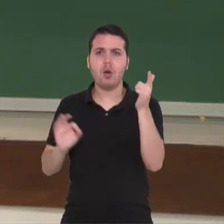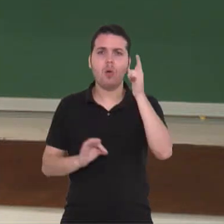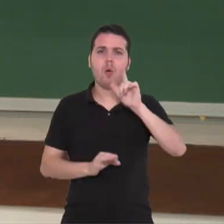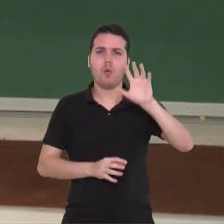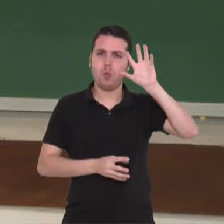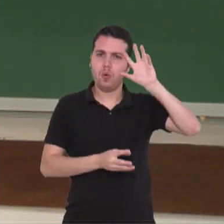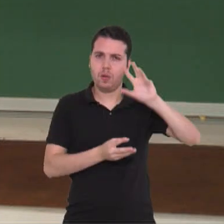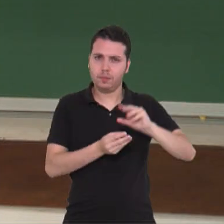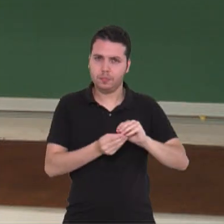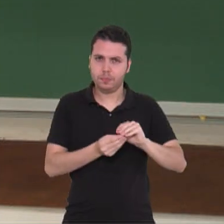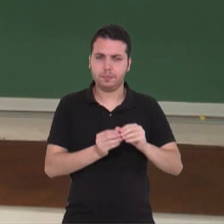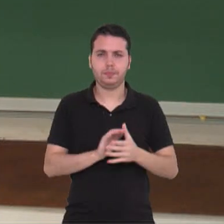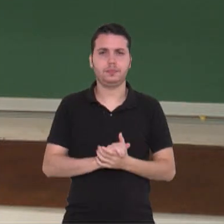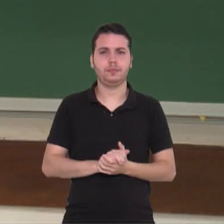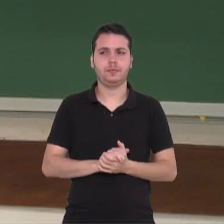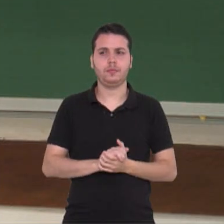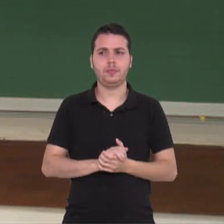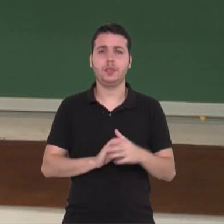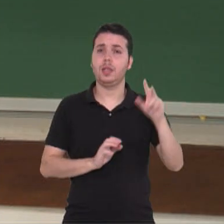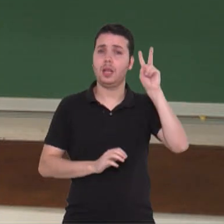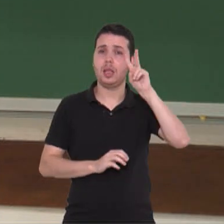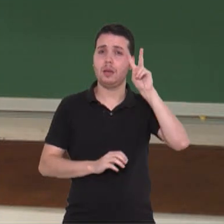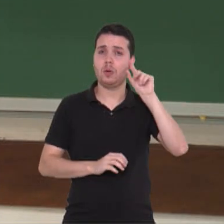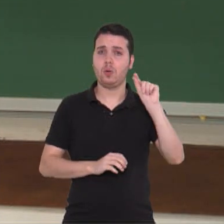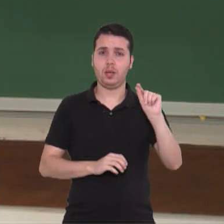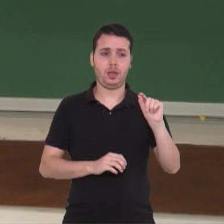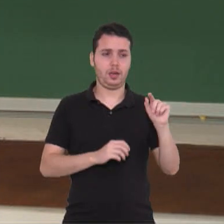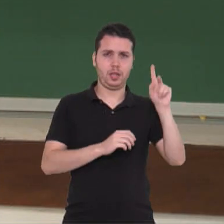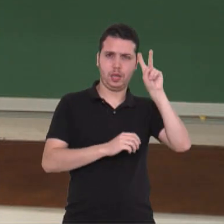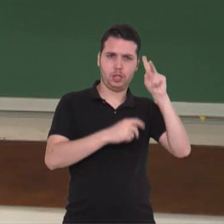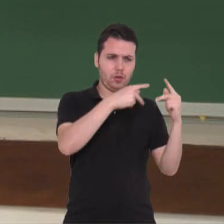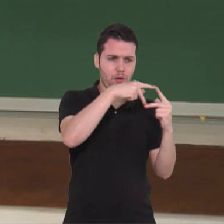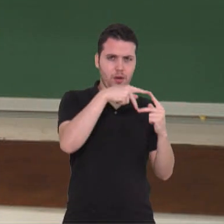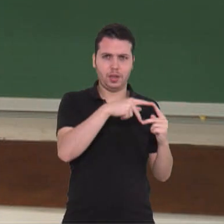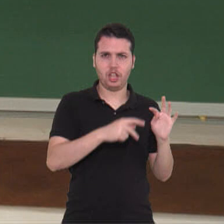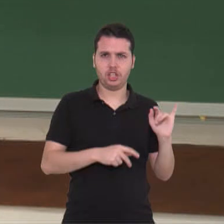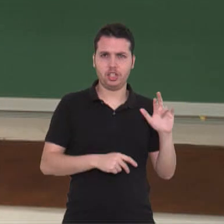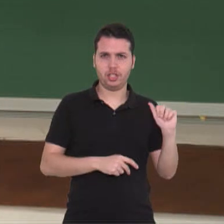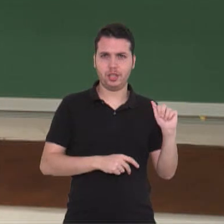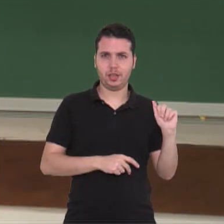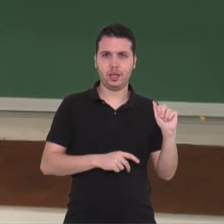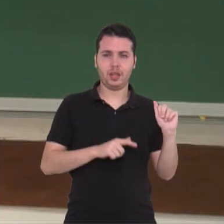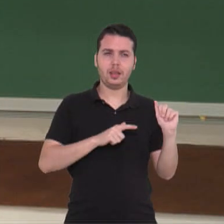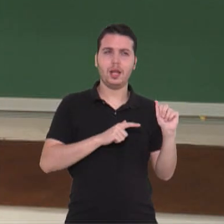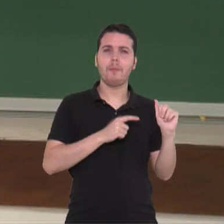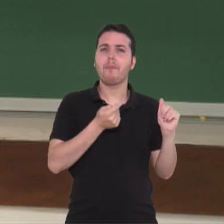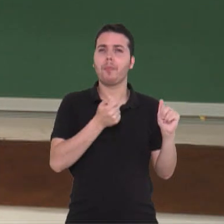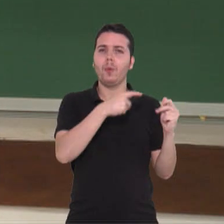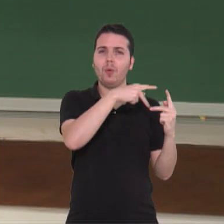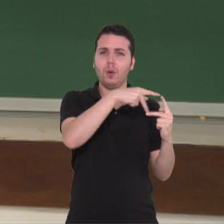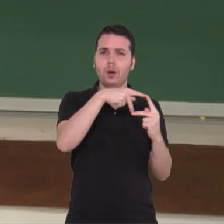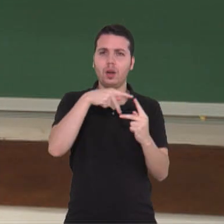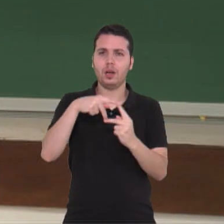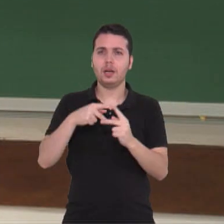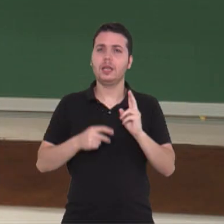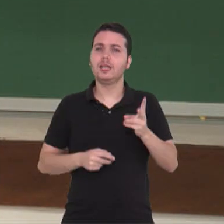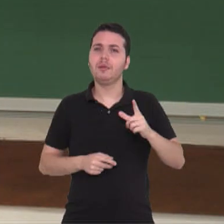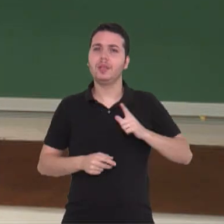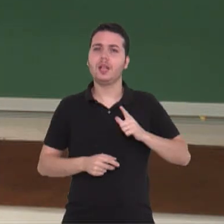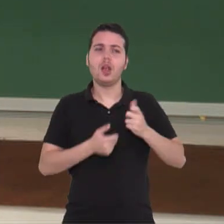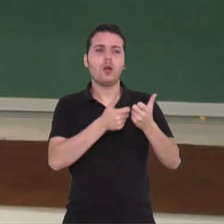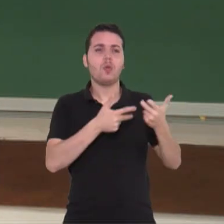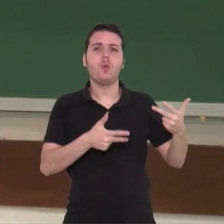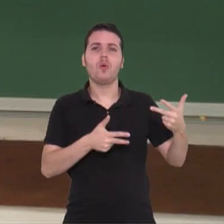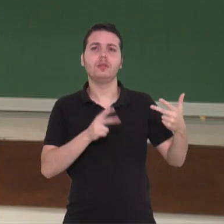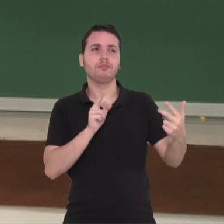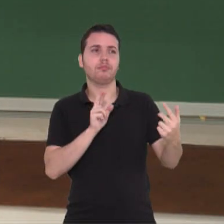entender. Lembrando que a tira tem menos quadro do que a história em quadrinho e ela sempre trata de um valor social,